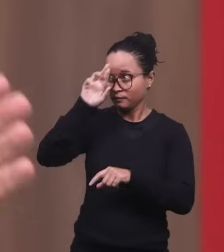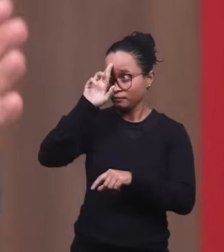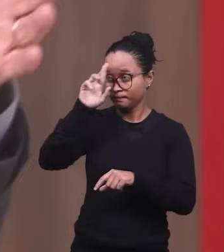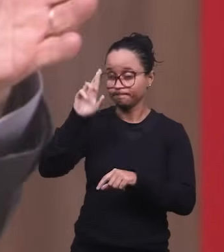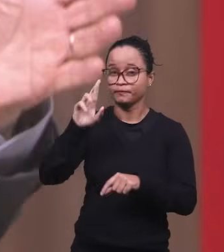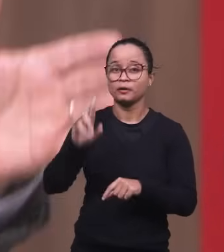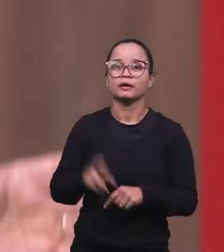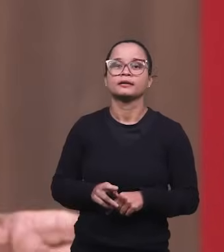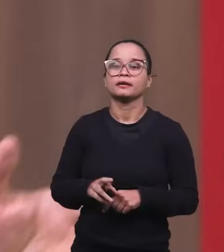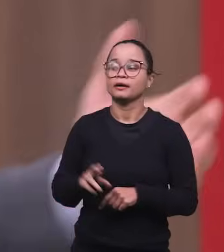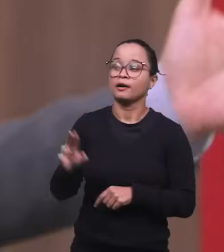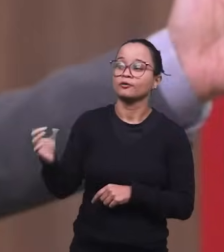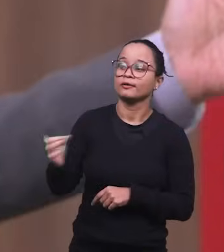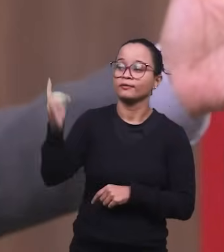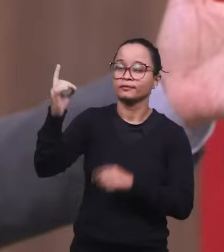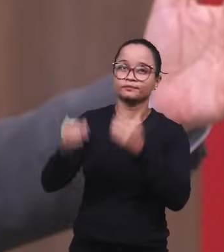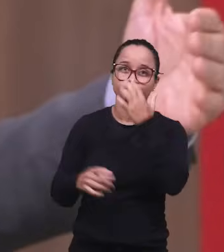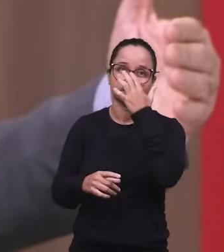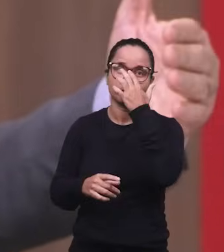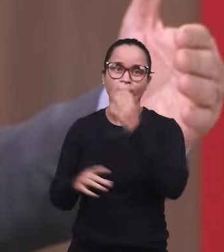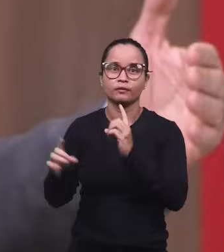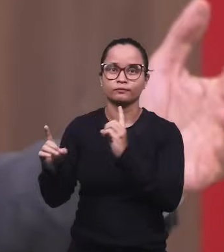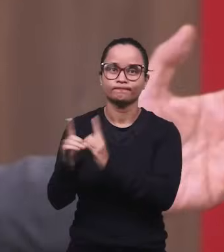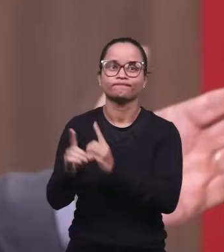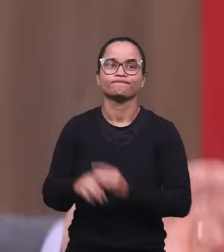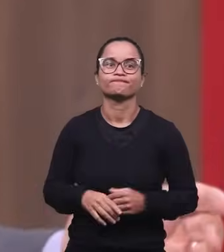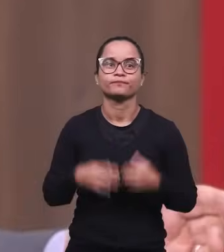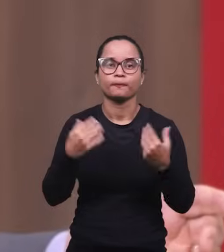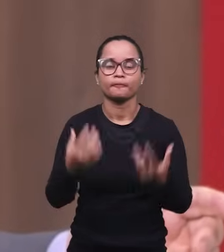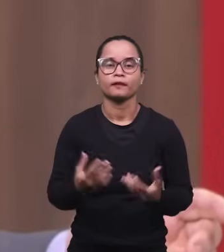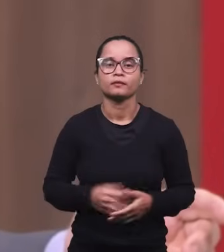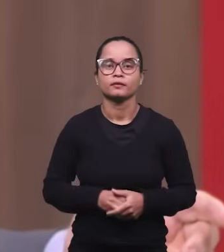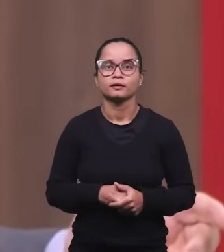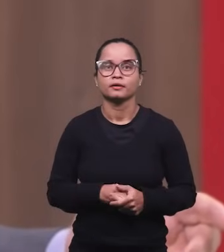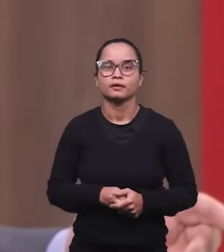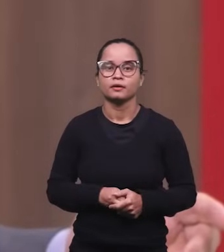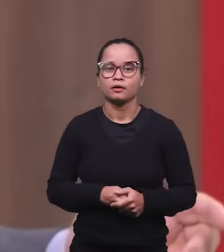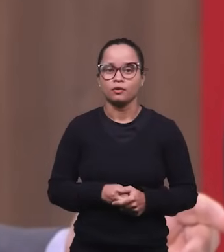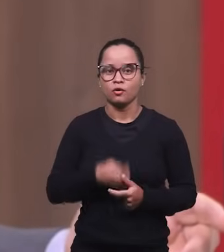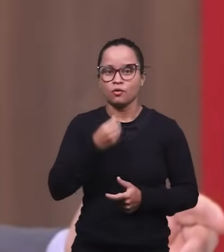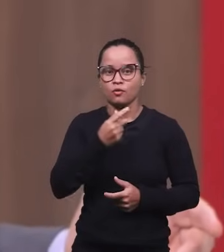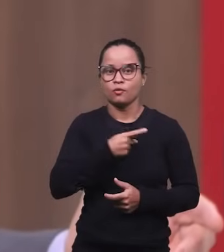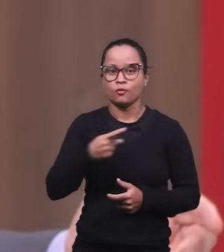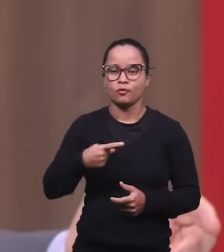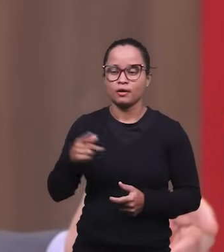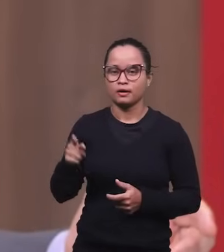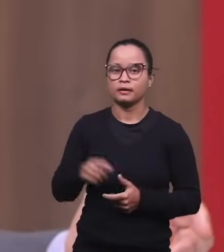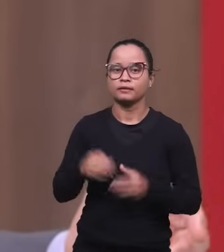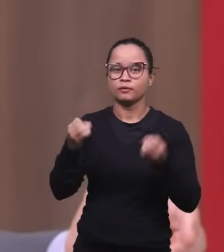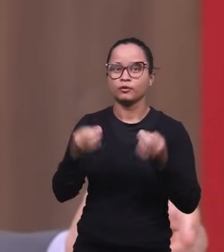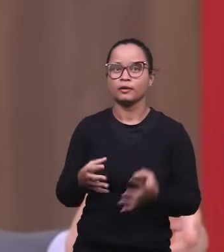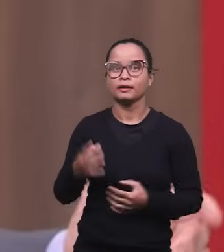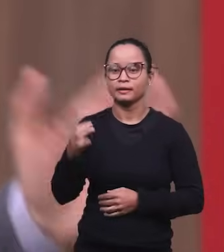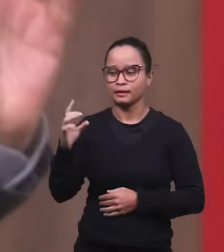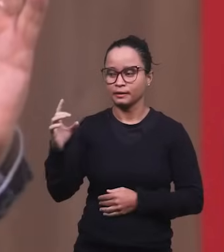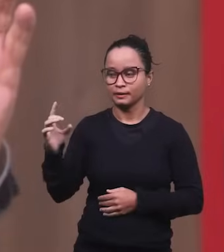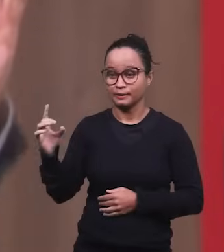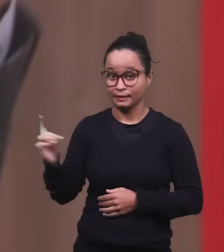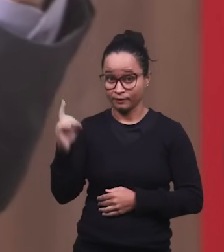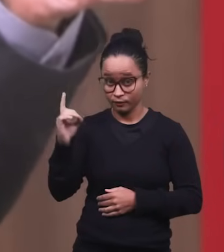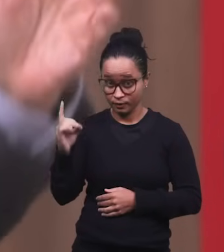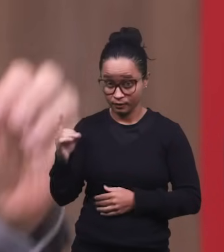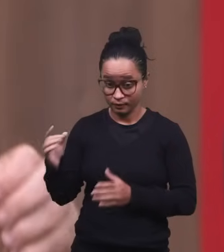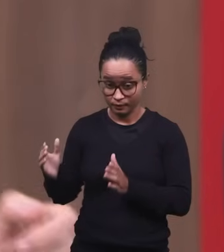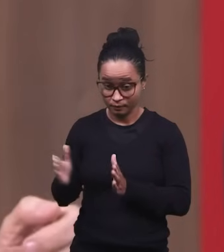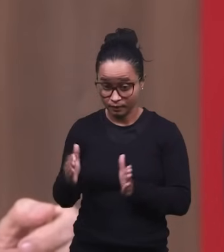Davi, ela foi de encontro, né? Davi, a gente estava conversando ali, o Tarcísio falou uma coisa interessante. Davi estava